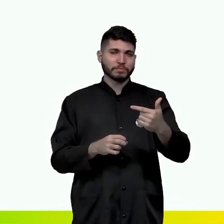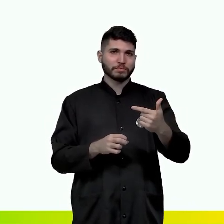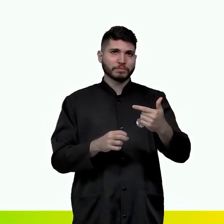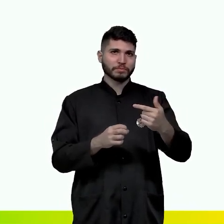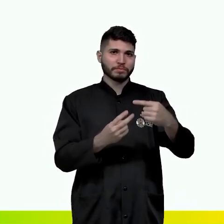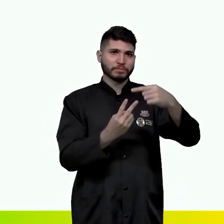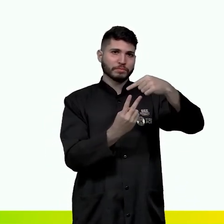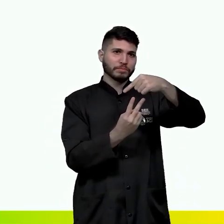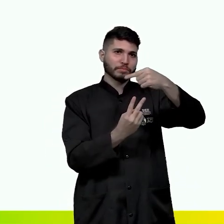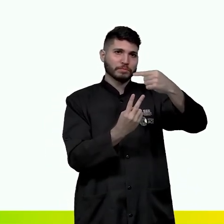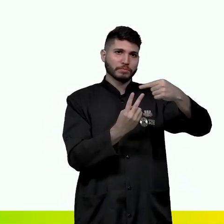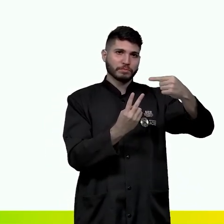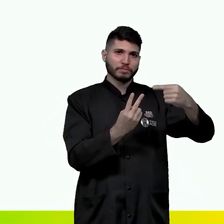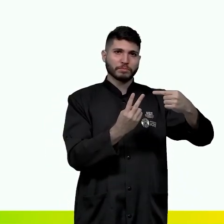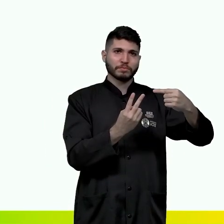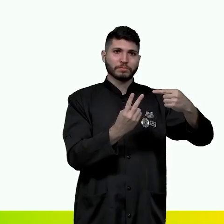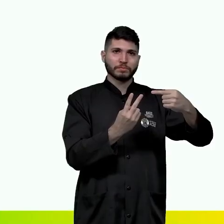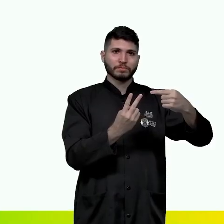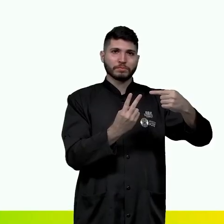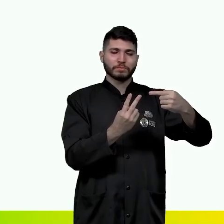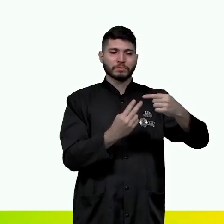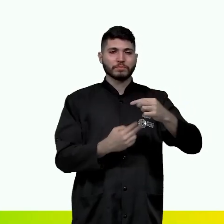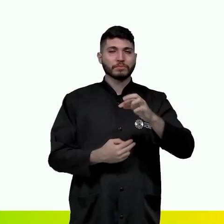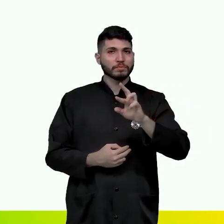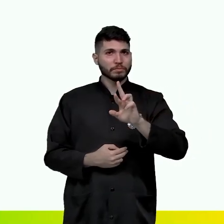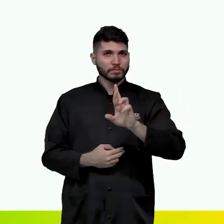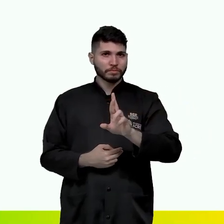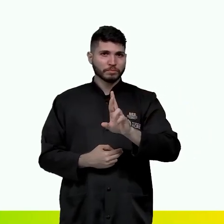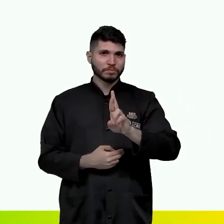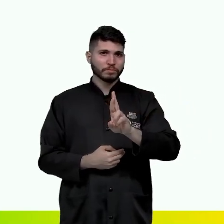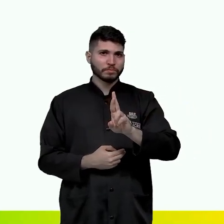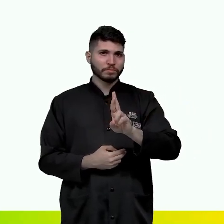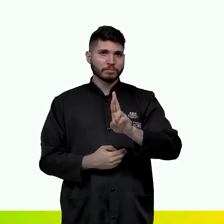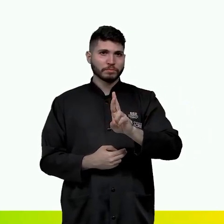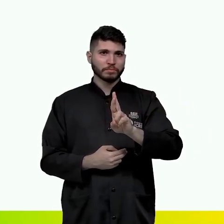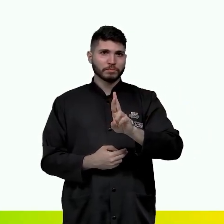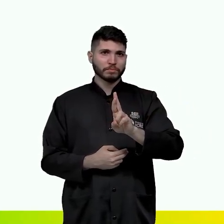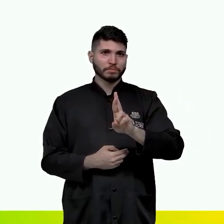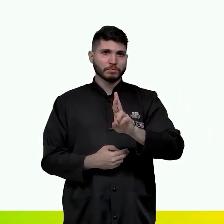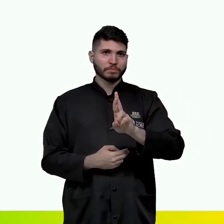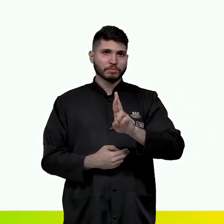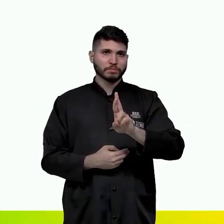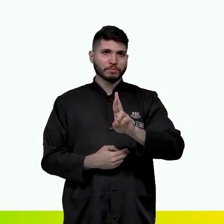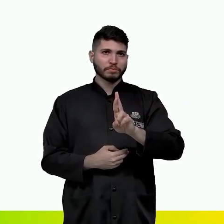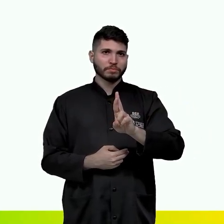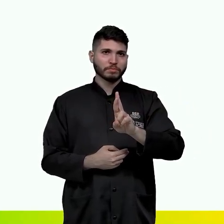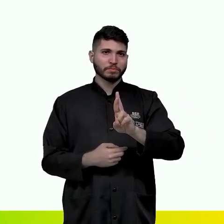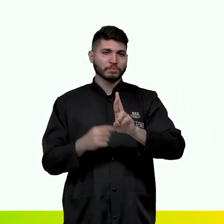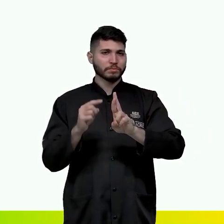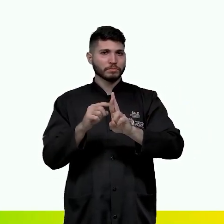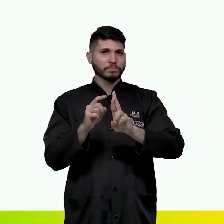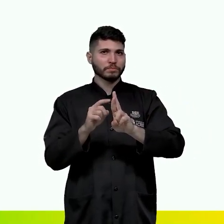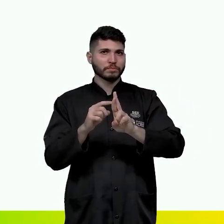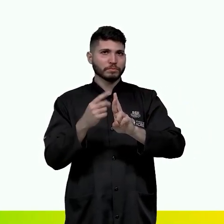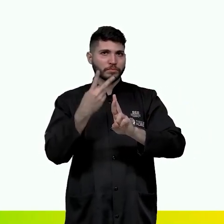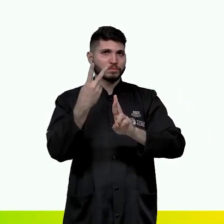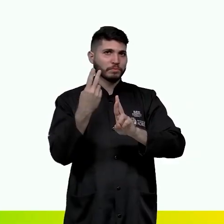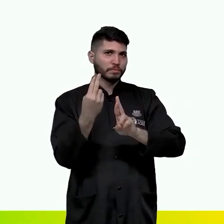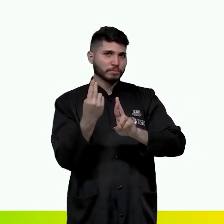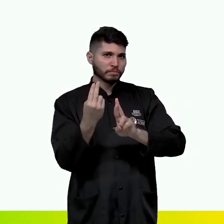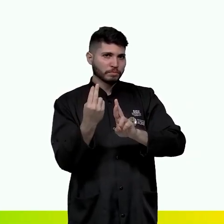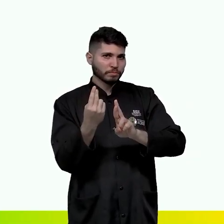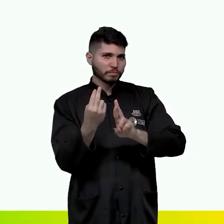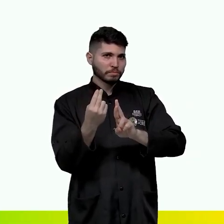Digamos que o r seja o raio dessa circunferência aqui, tá? Ok? Então, nós vamos ter